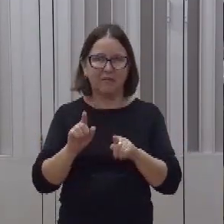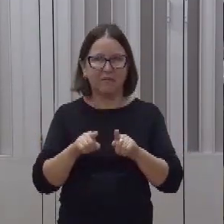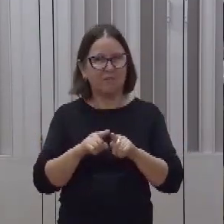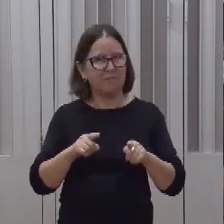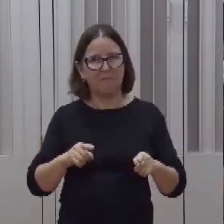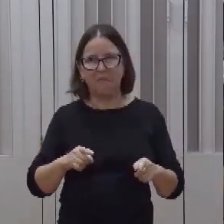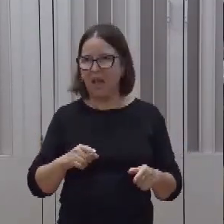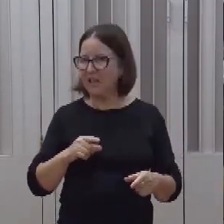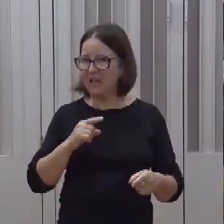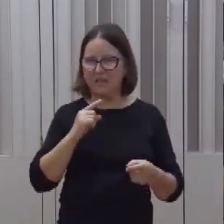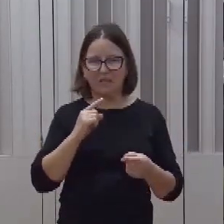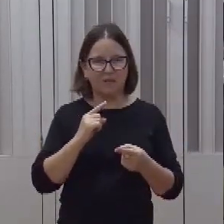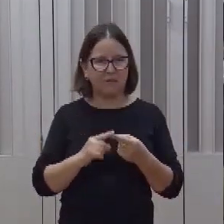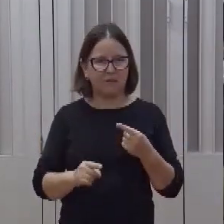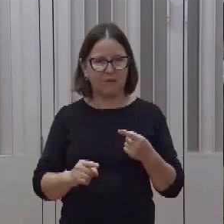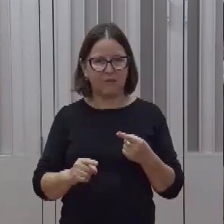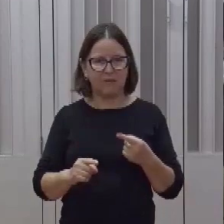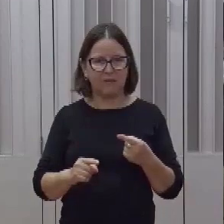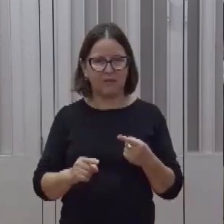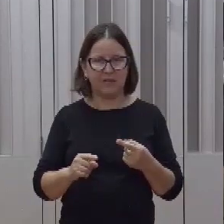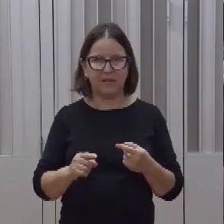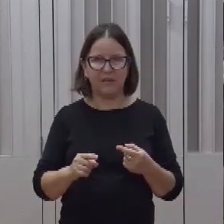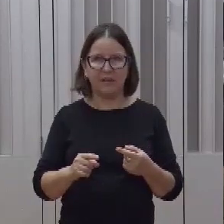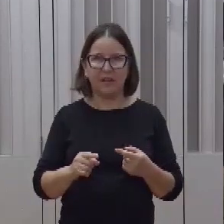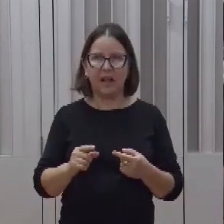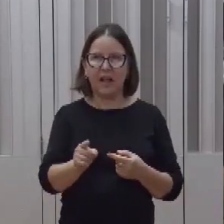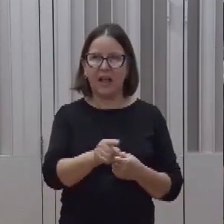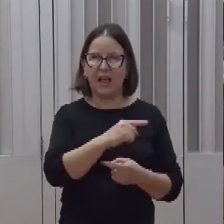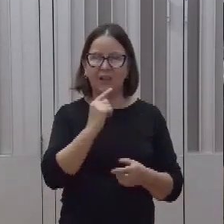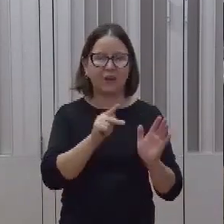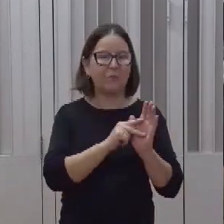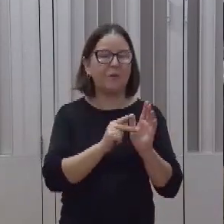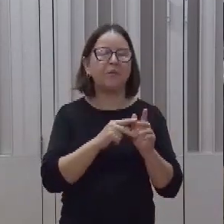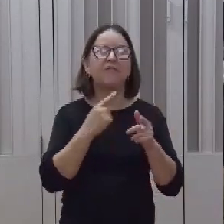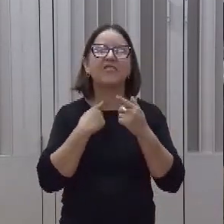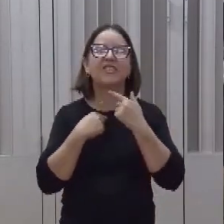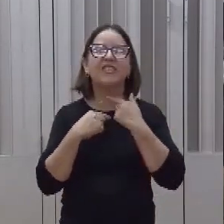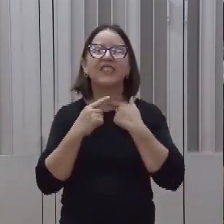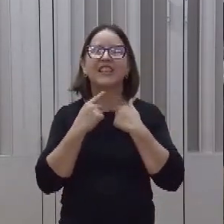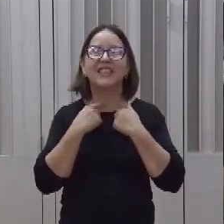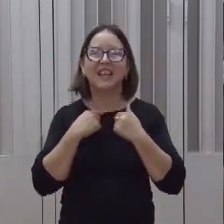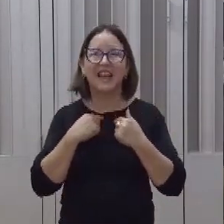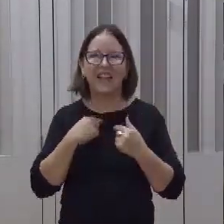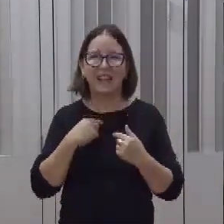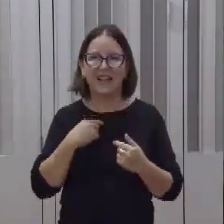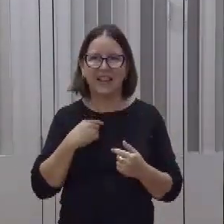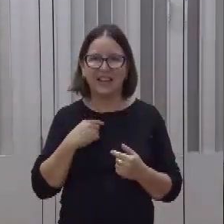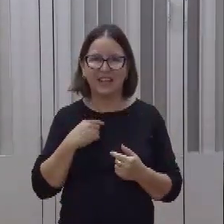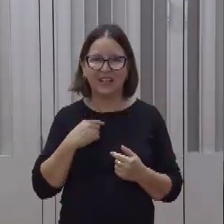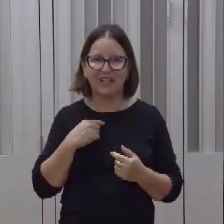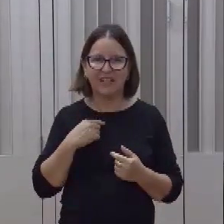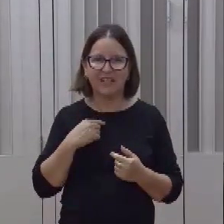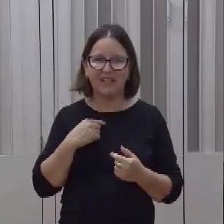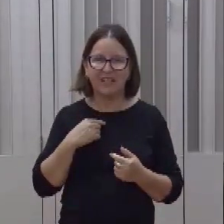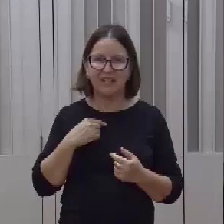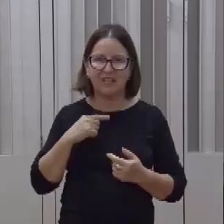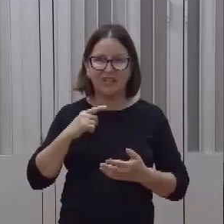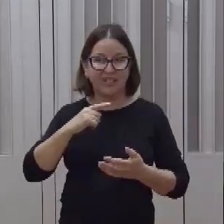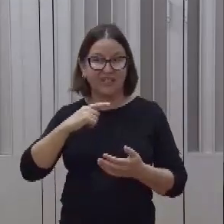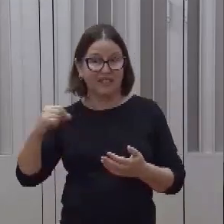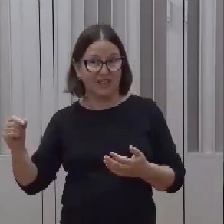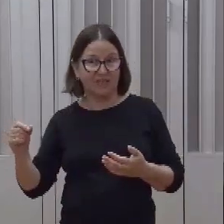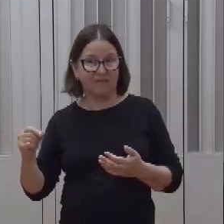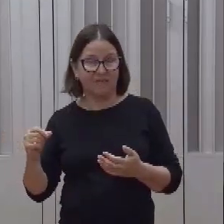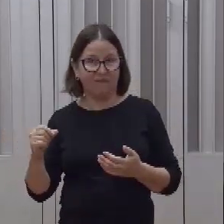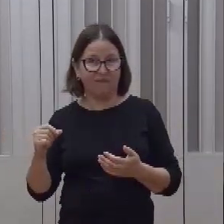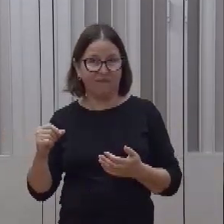própria vontade de pular, se isso for realmente nosso desejo. Nós fomos para as